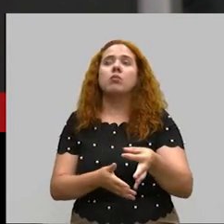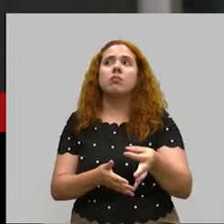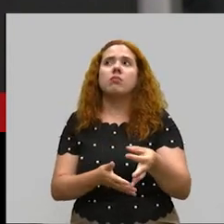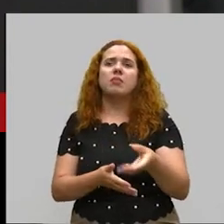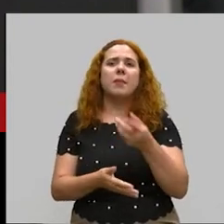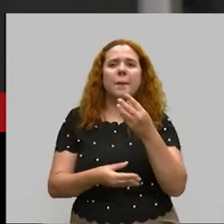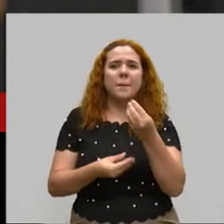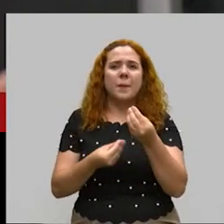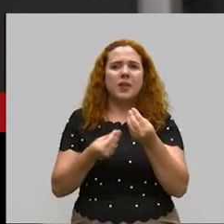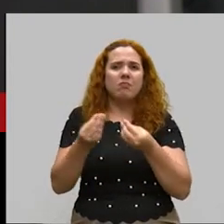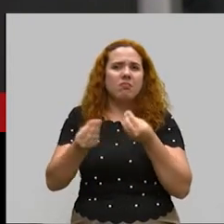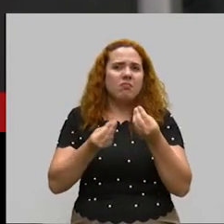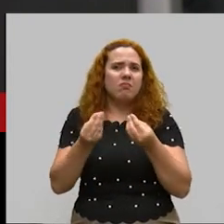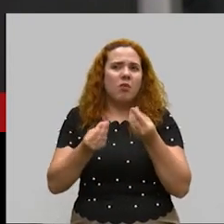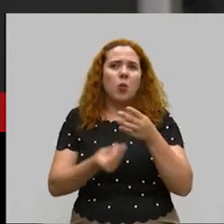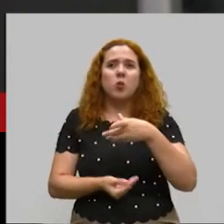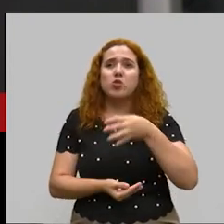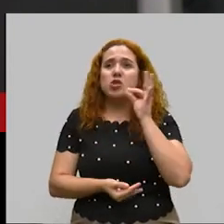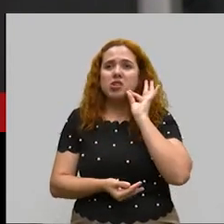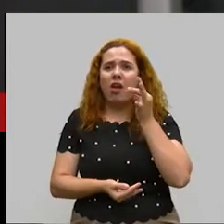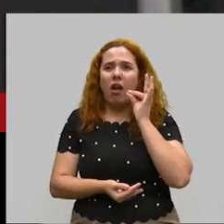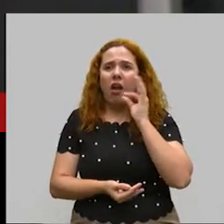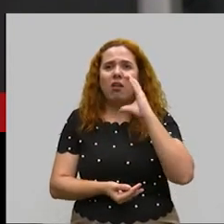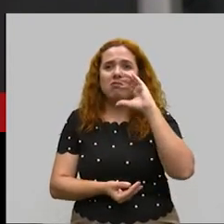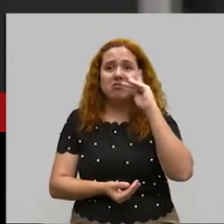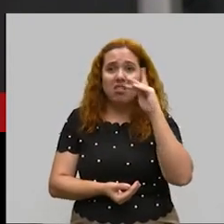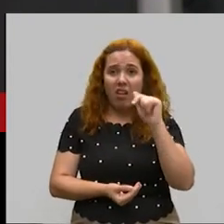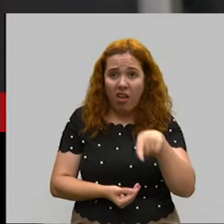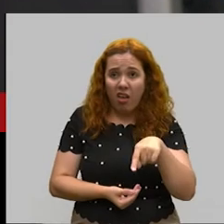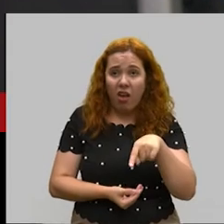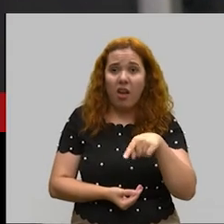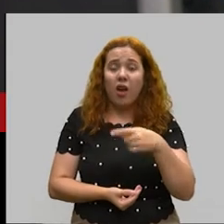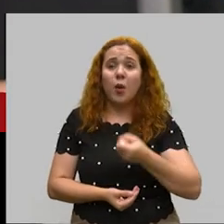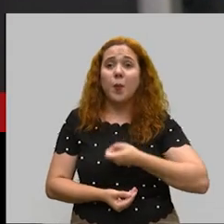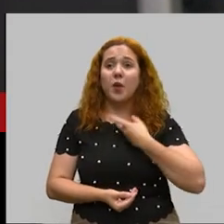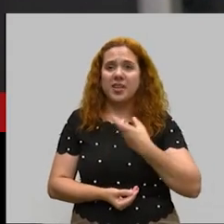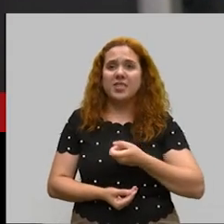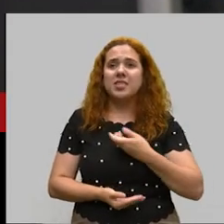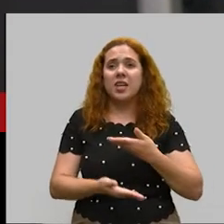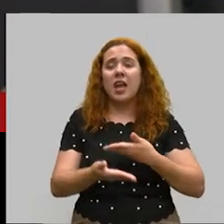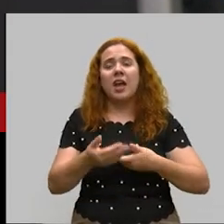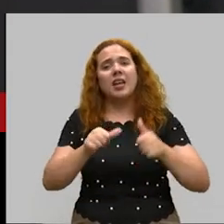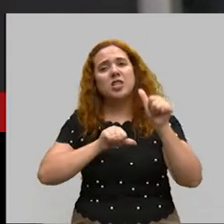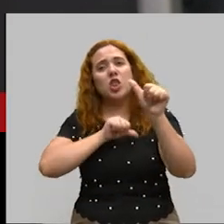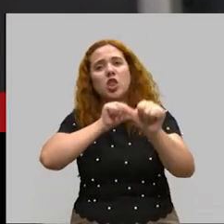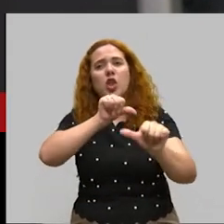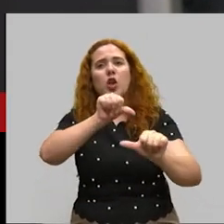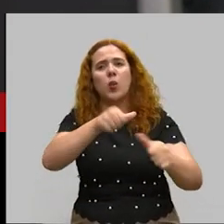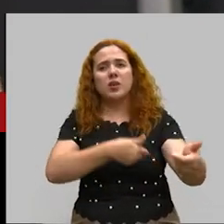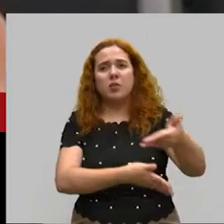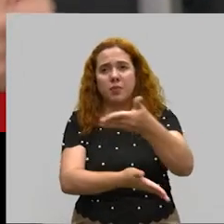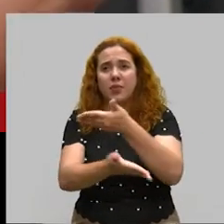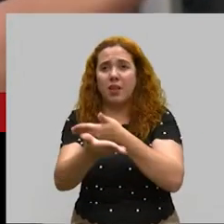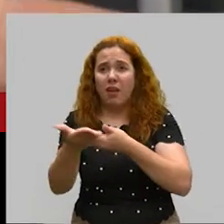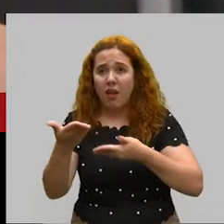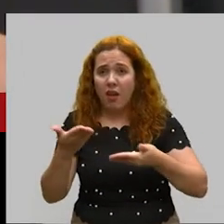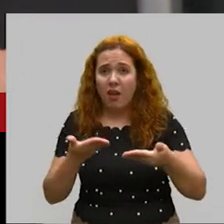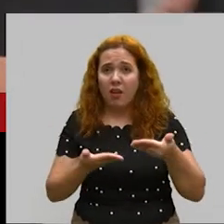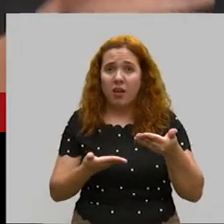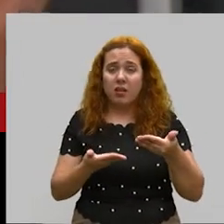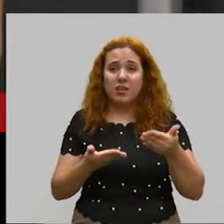é a coisa mais linda que a nossa escola constrói no entanto pra gente poder fazer isso que